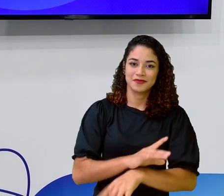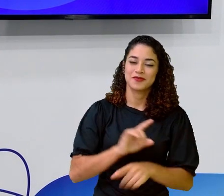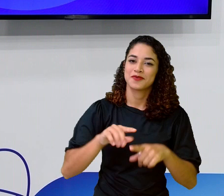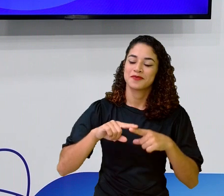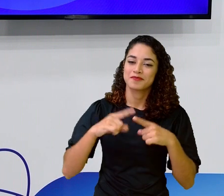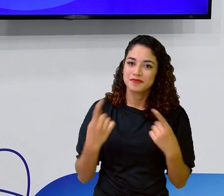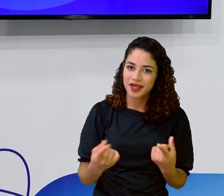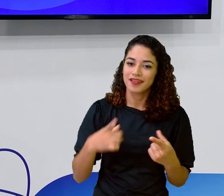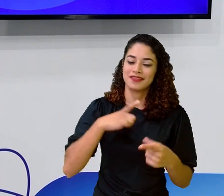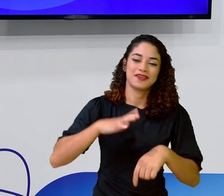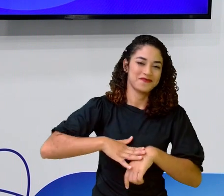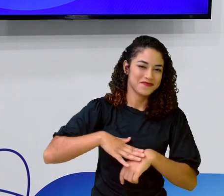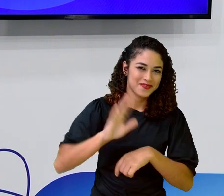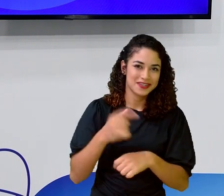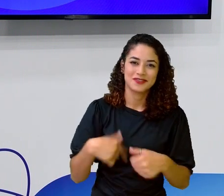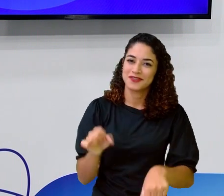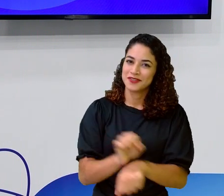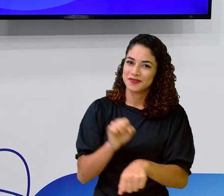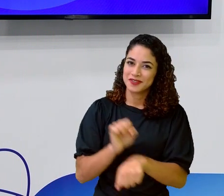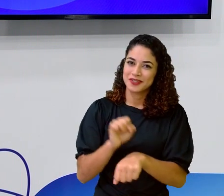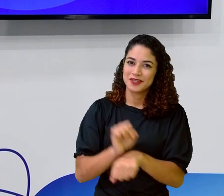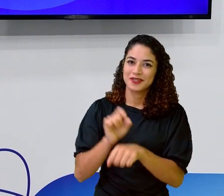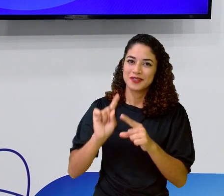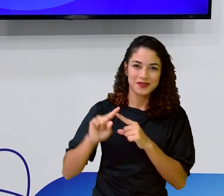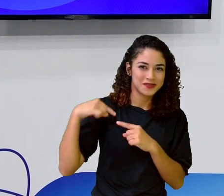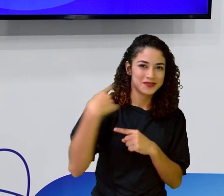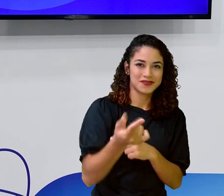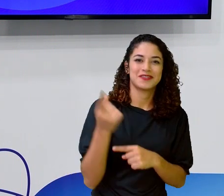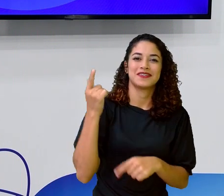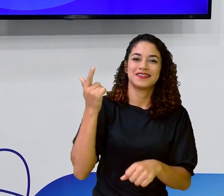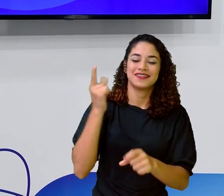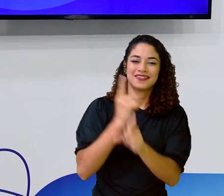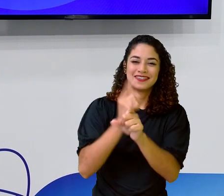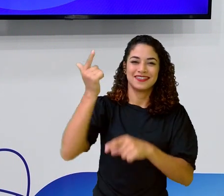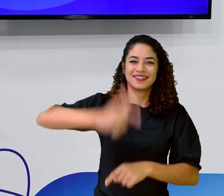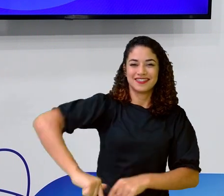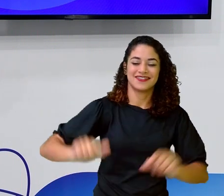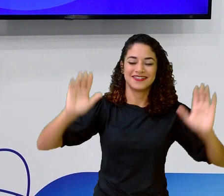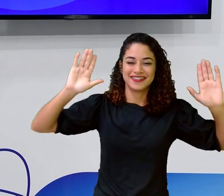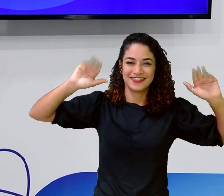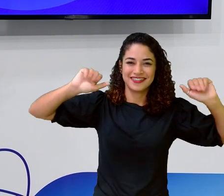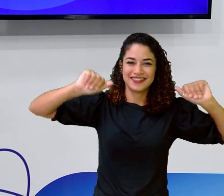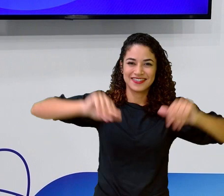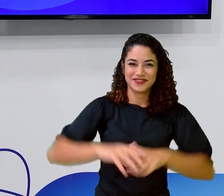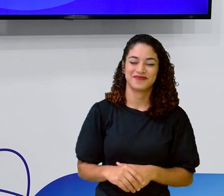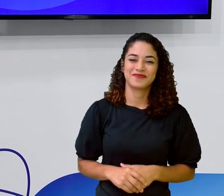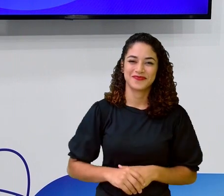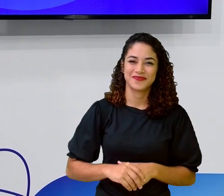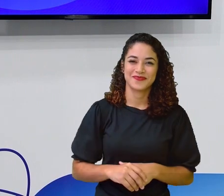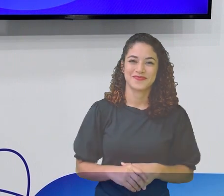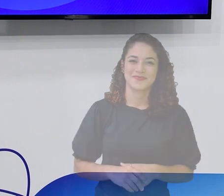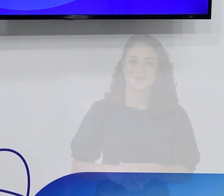começando, eu aguardo vocês, para o próximo momento, meus amores, até a próxima, tchau!